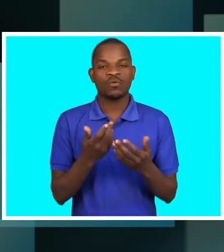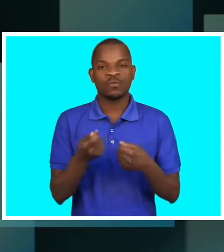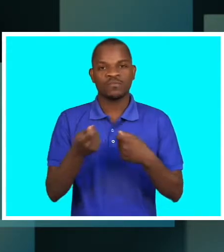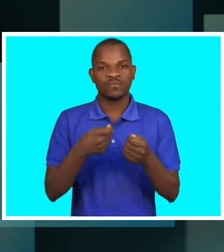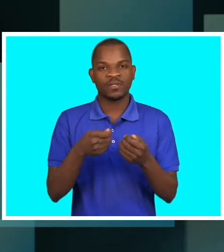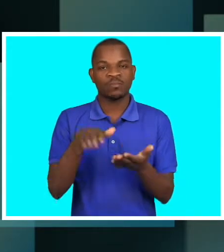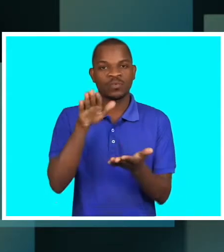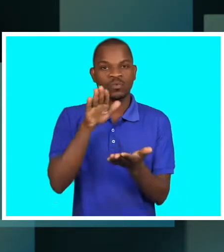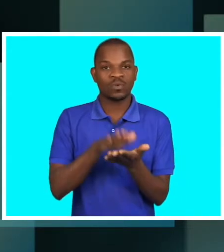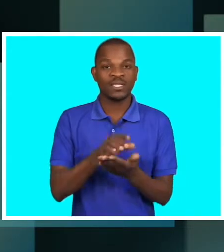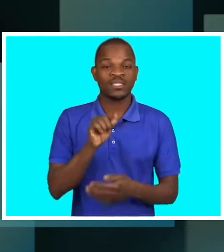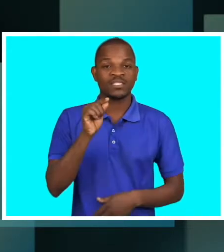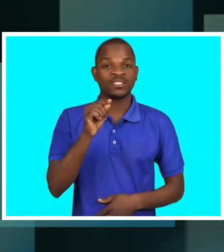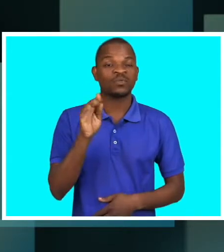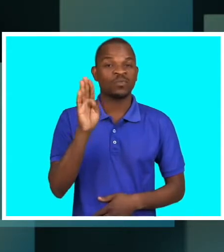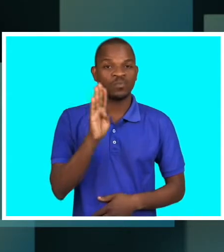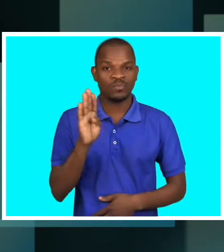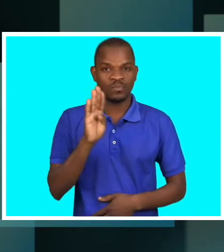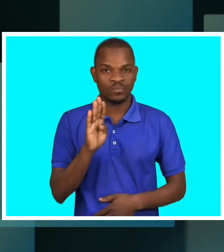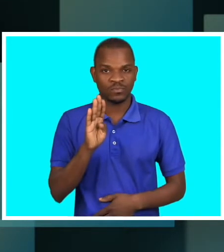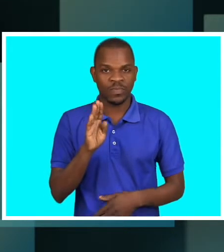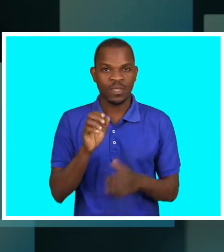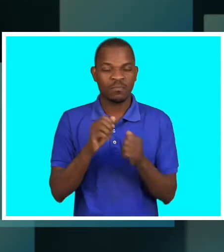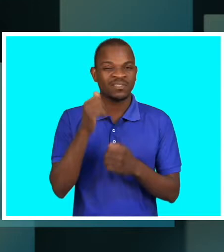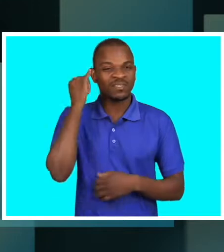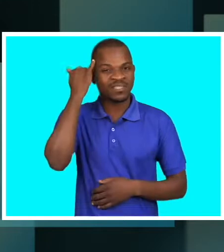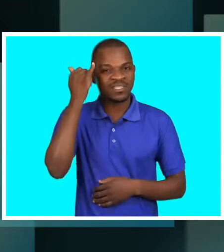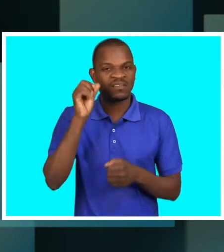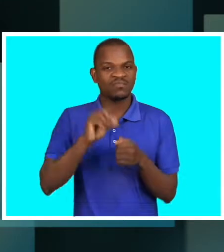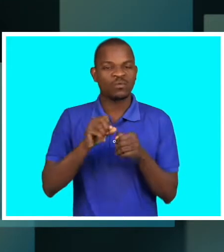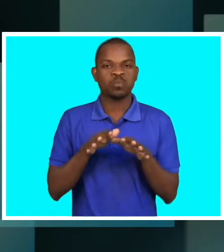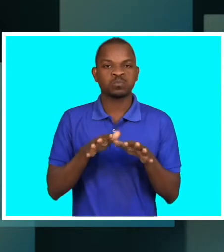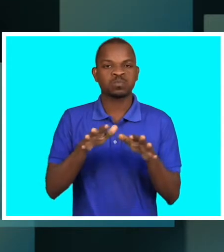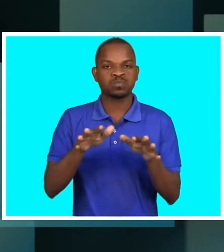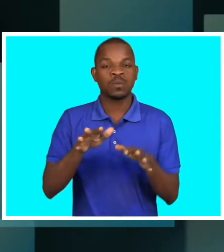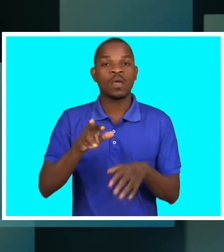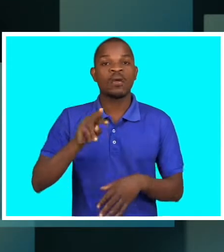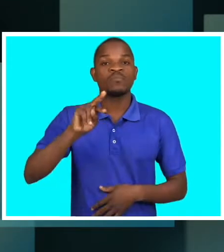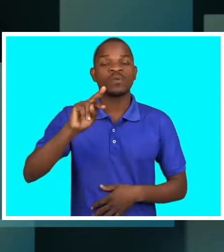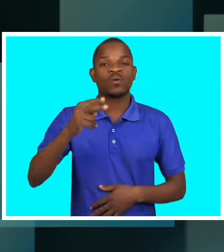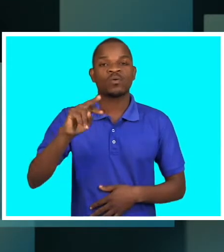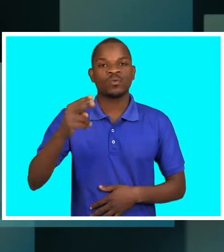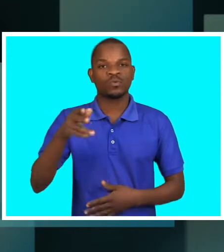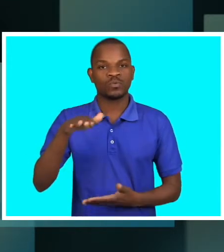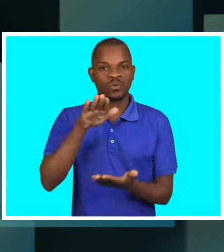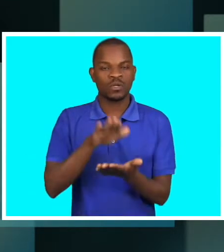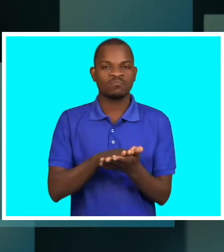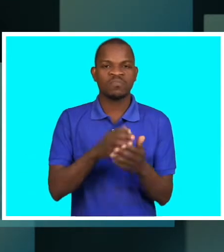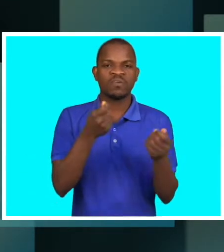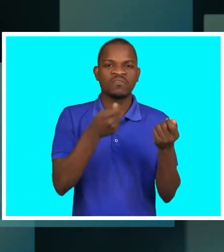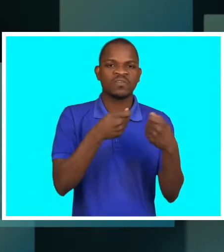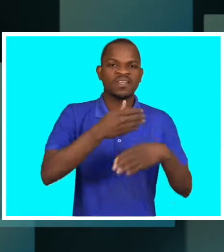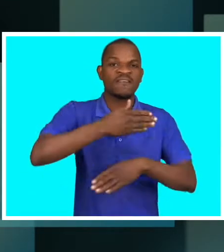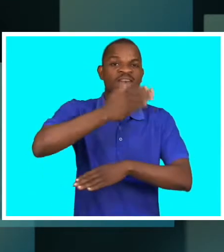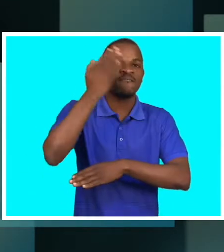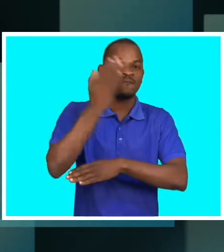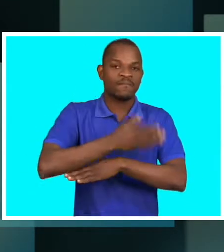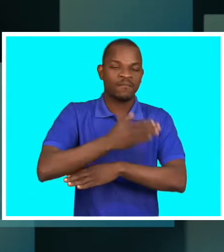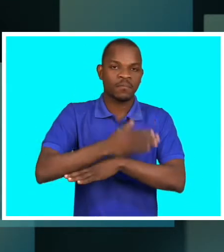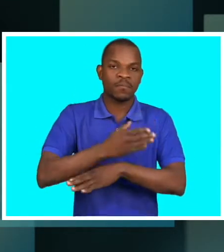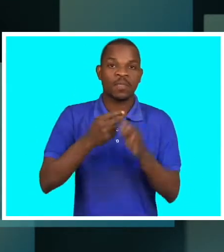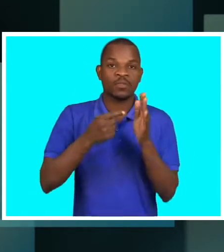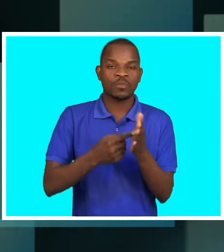enquanto temos vendido aqui mesmo no distrito a ideia é de alastrar mais o negócio temos que vender